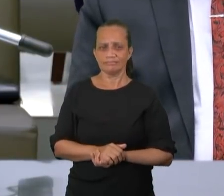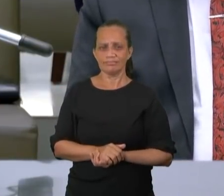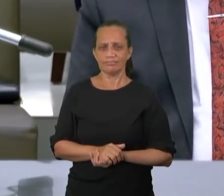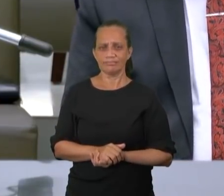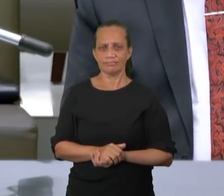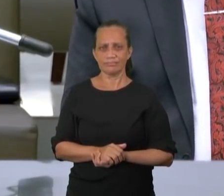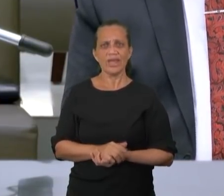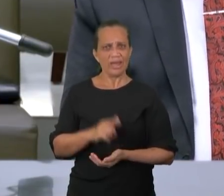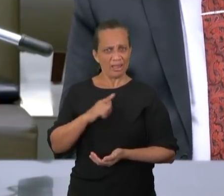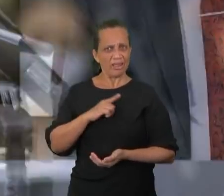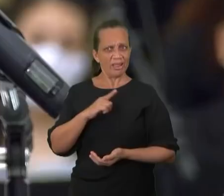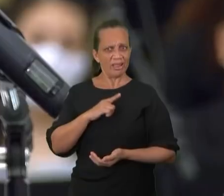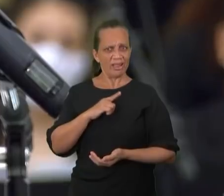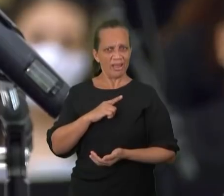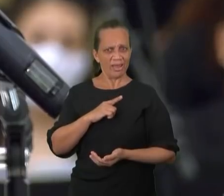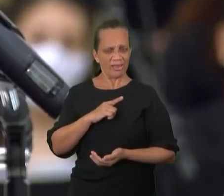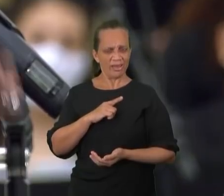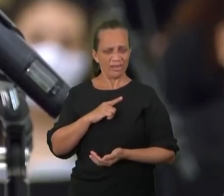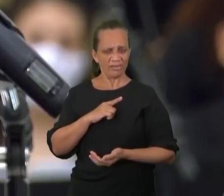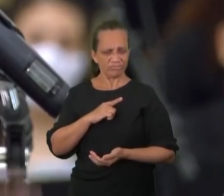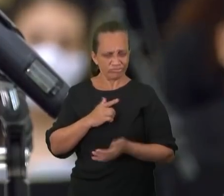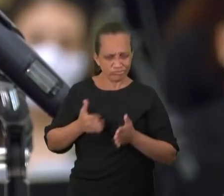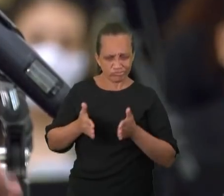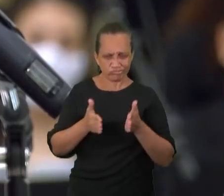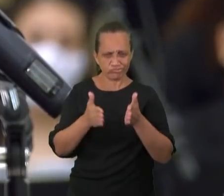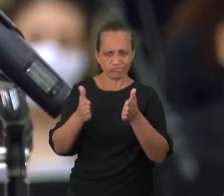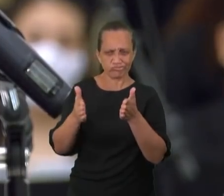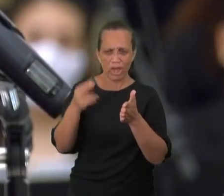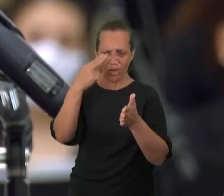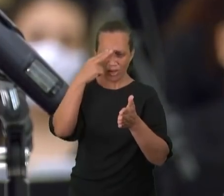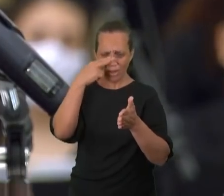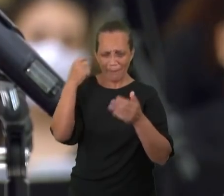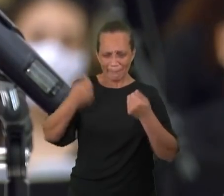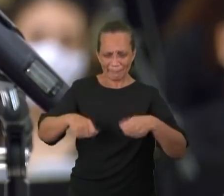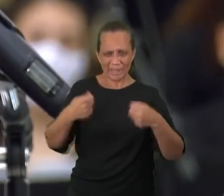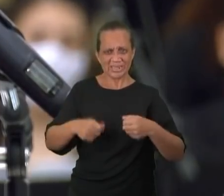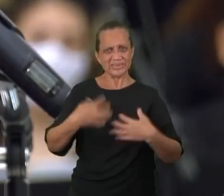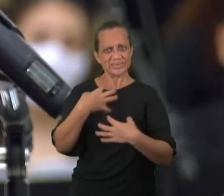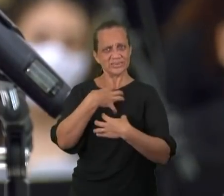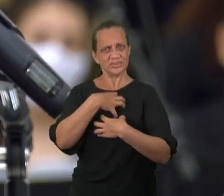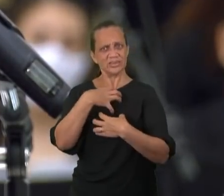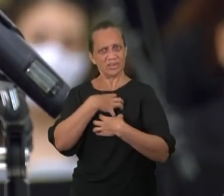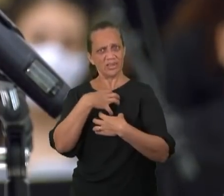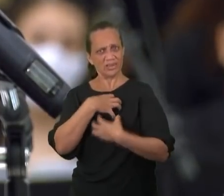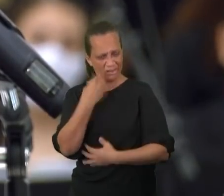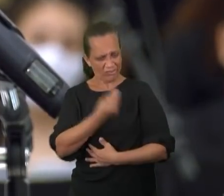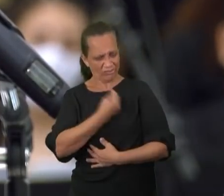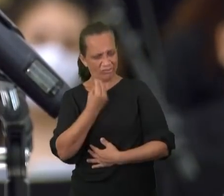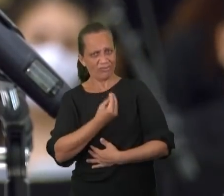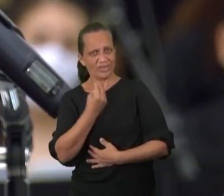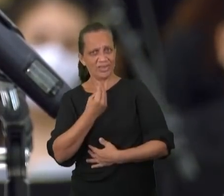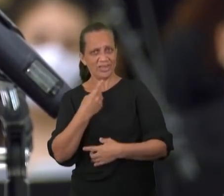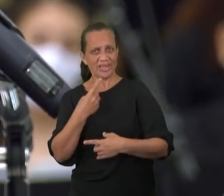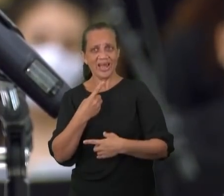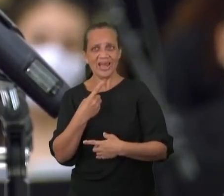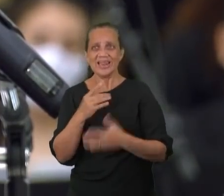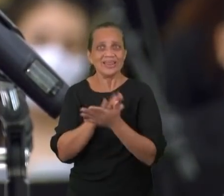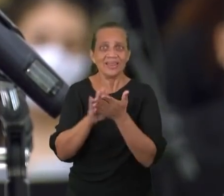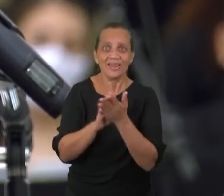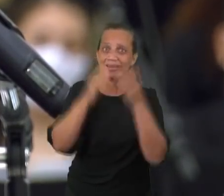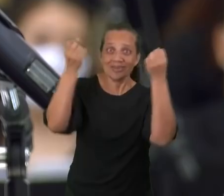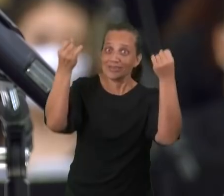Tem caminhos que Deus permite o crente, servo, passar, que não tem quem explique.